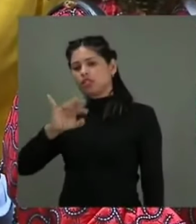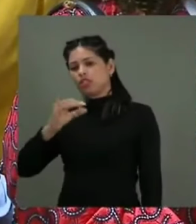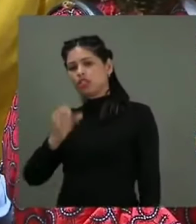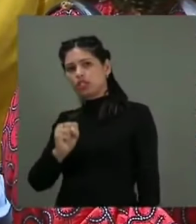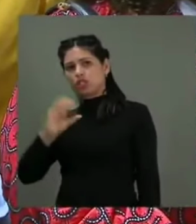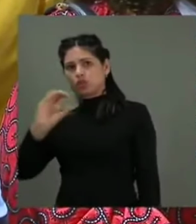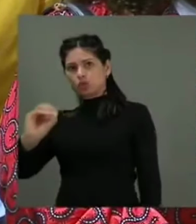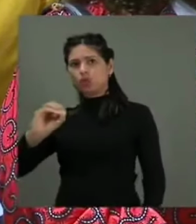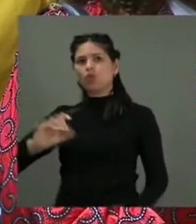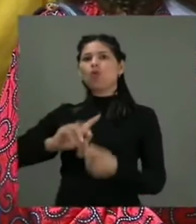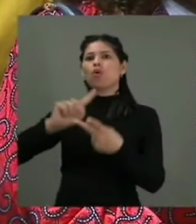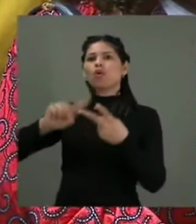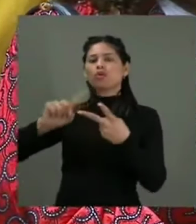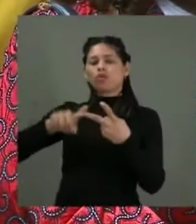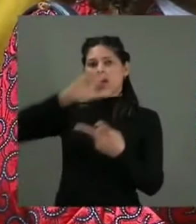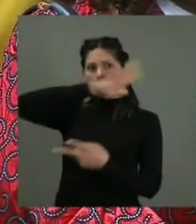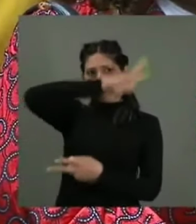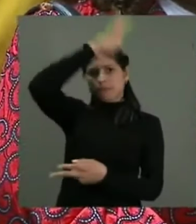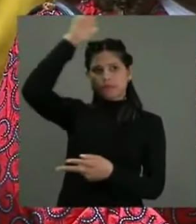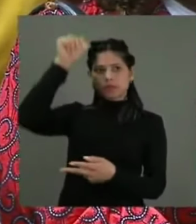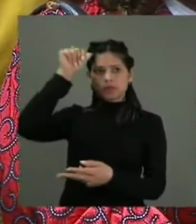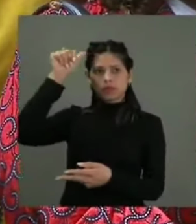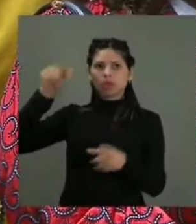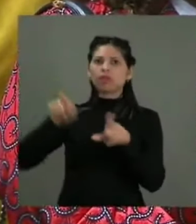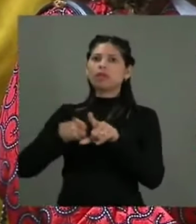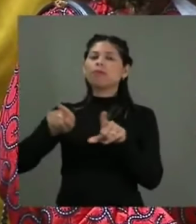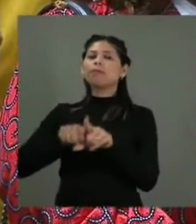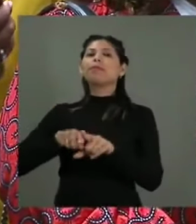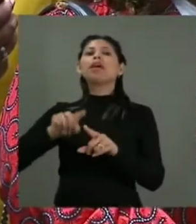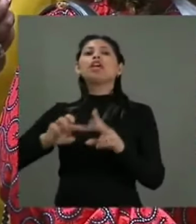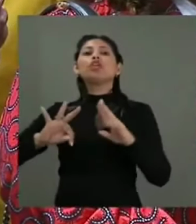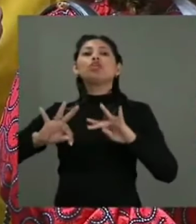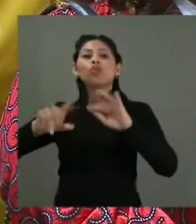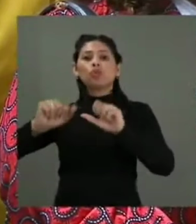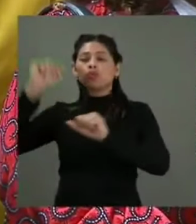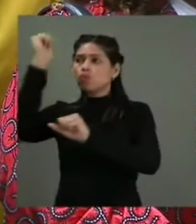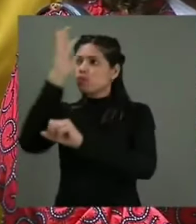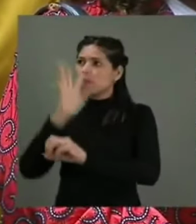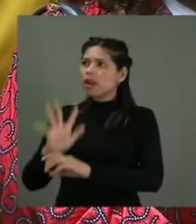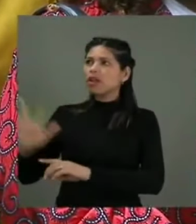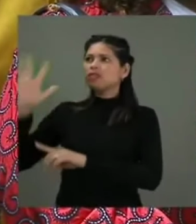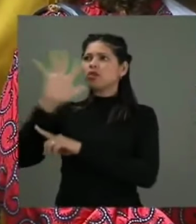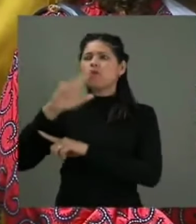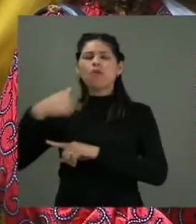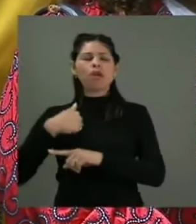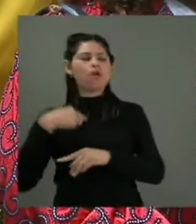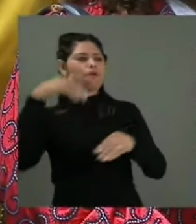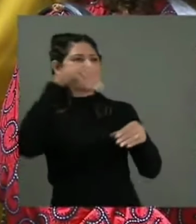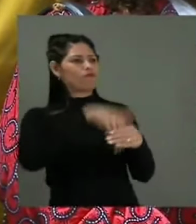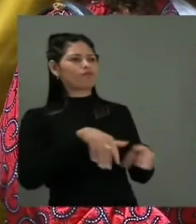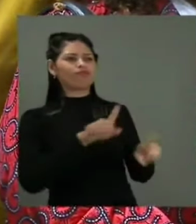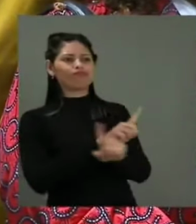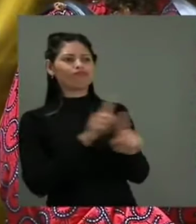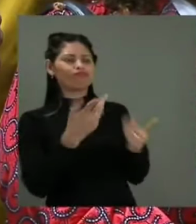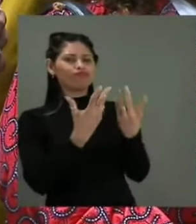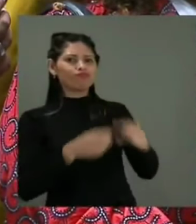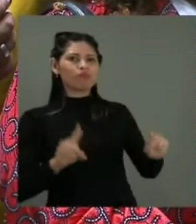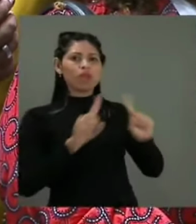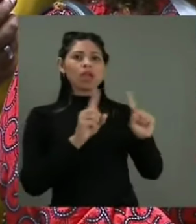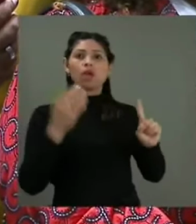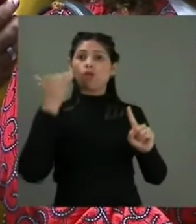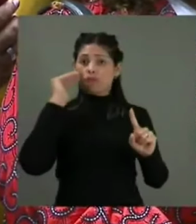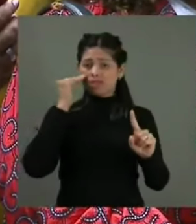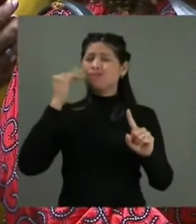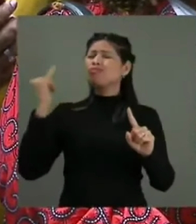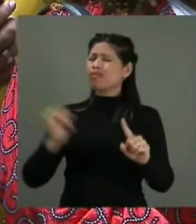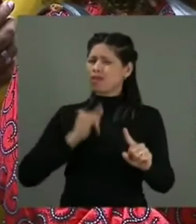dos mestiços do Brasil, que se comunicam comigo, eu vou votar contra esse projeto, sim. Eu entendo que é importante prorrogar,